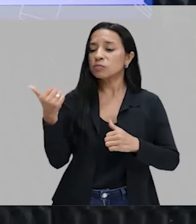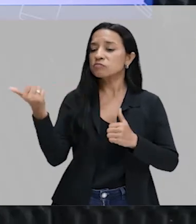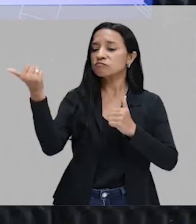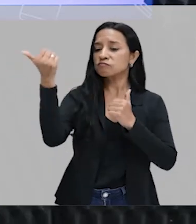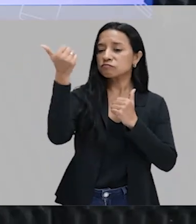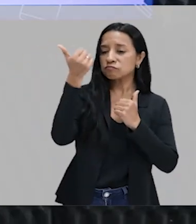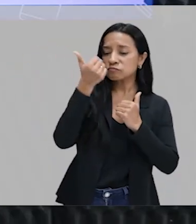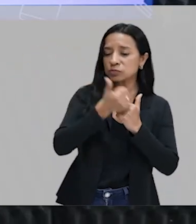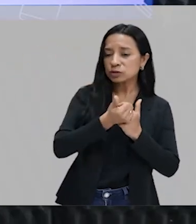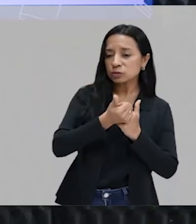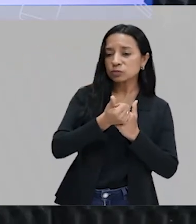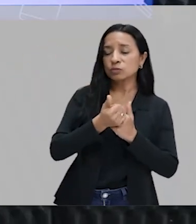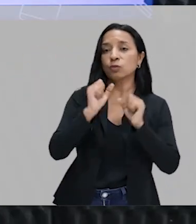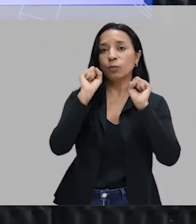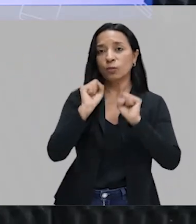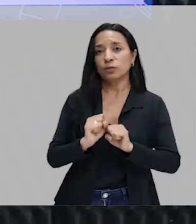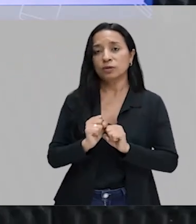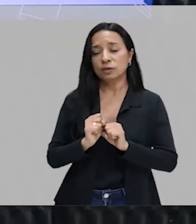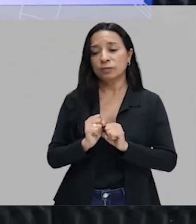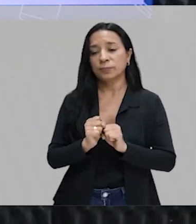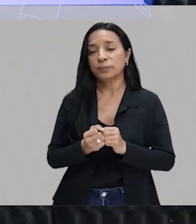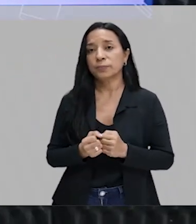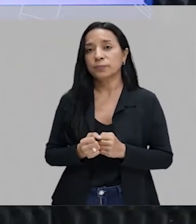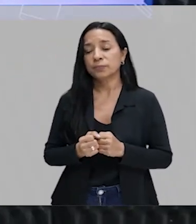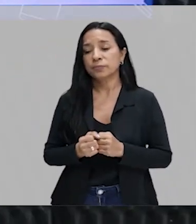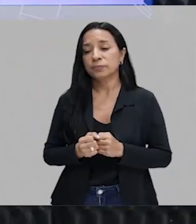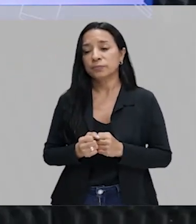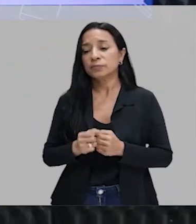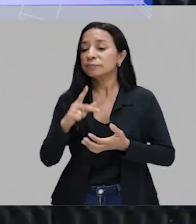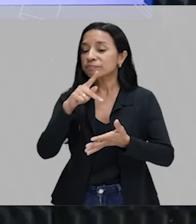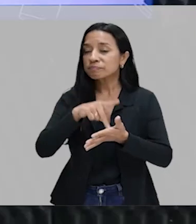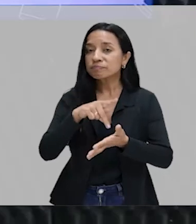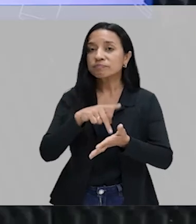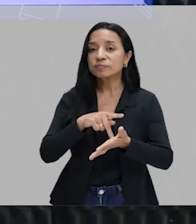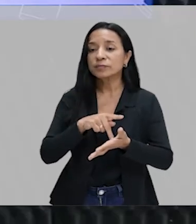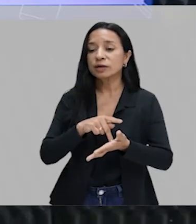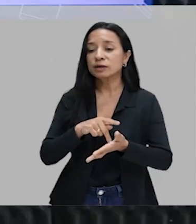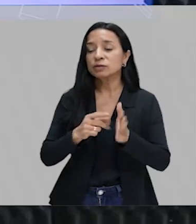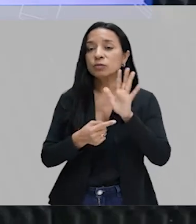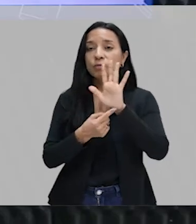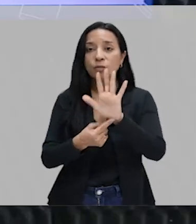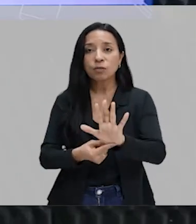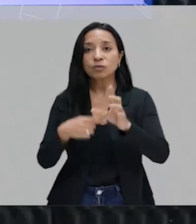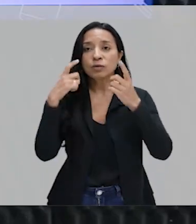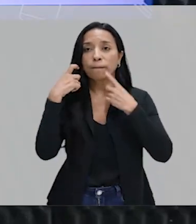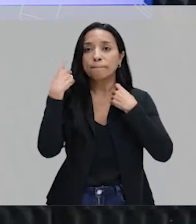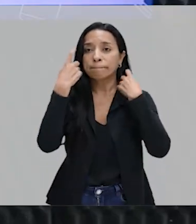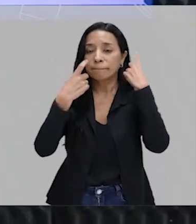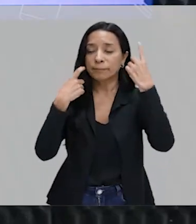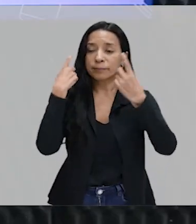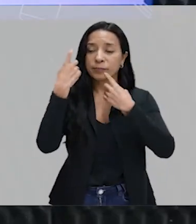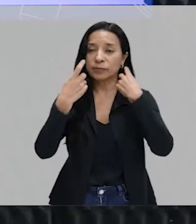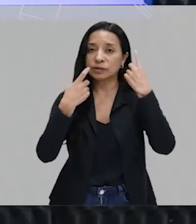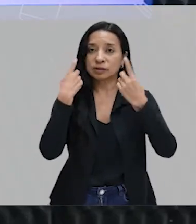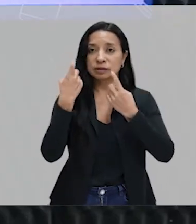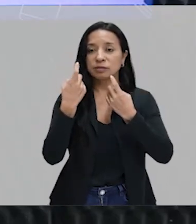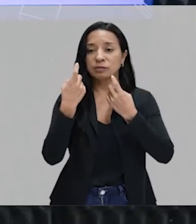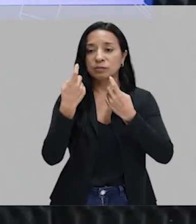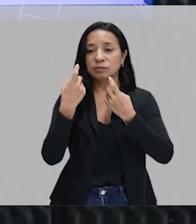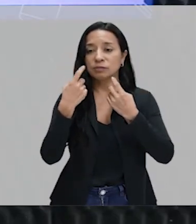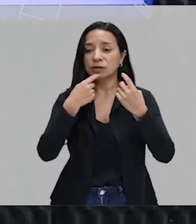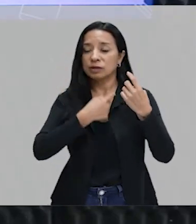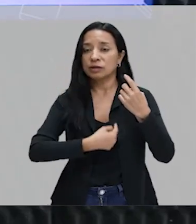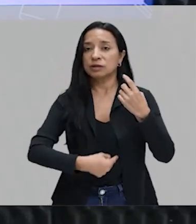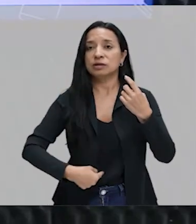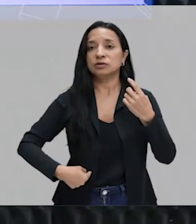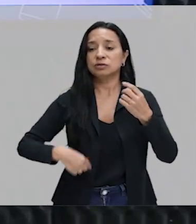após a morte ali de Mao Tse Tung, e que, na verdade, ele mostra a preocupação da China